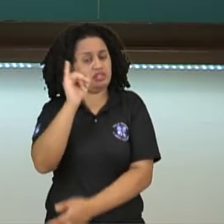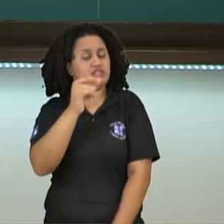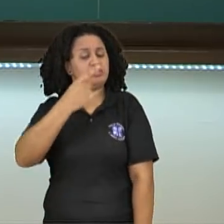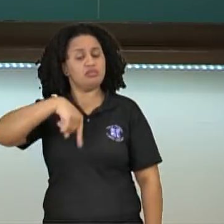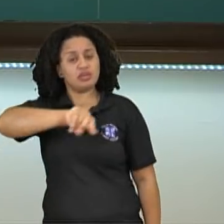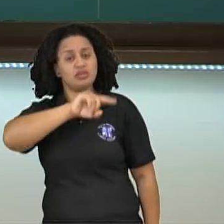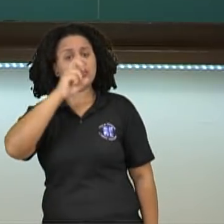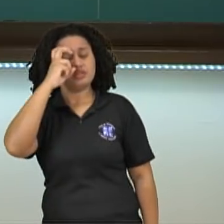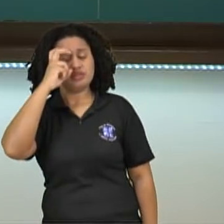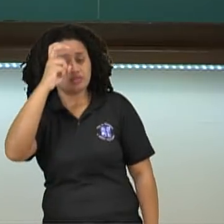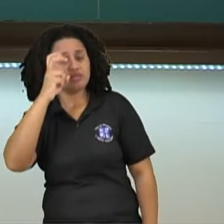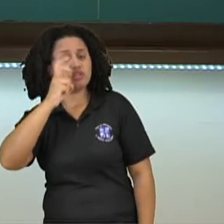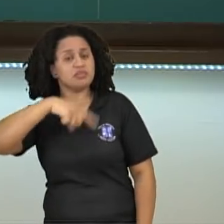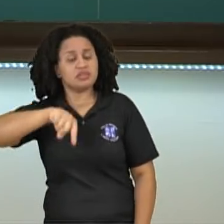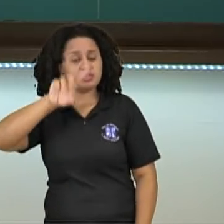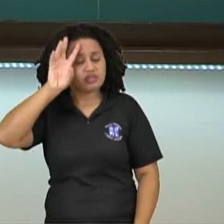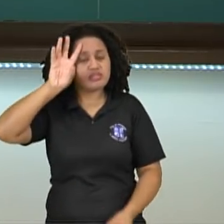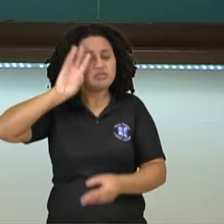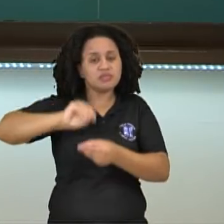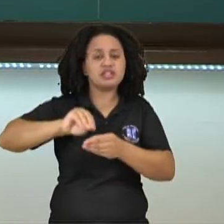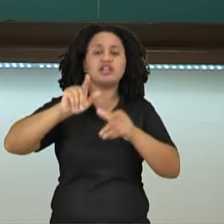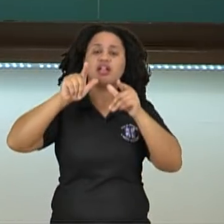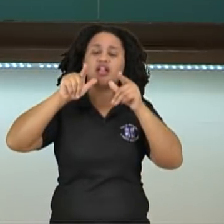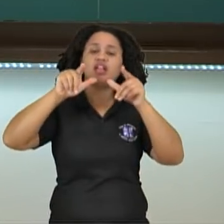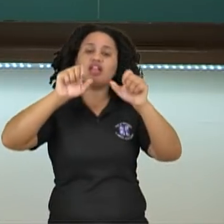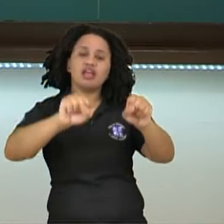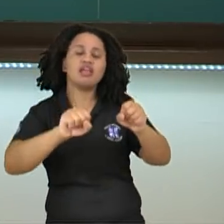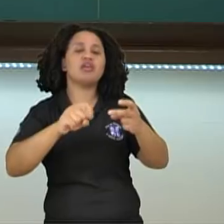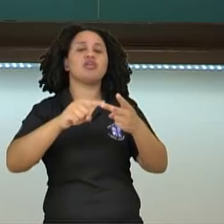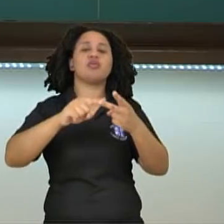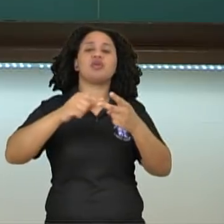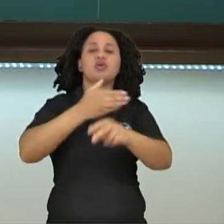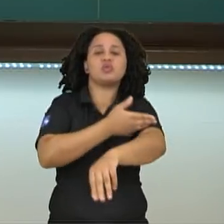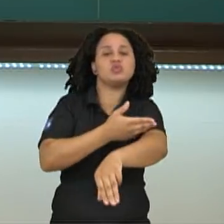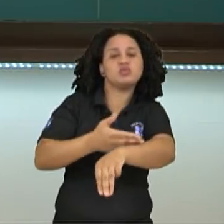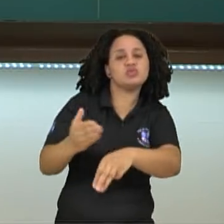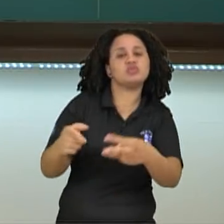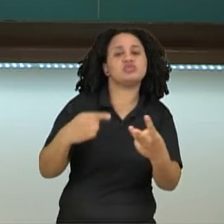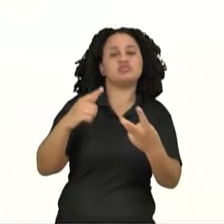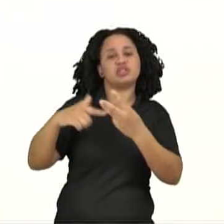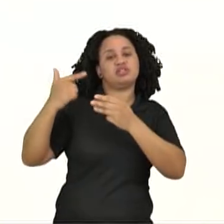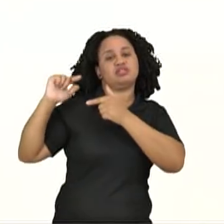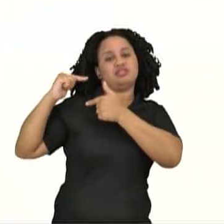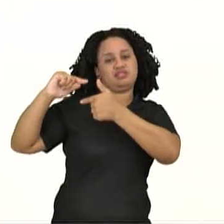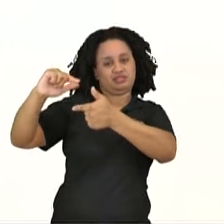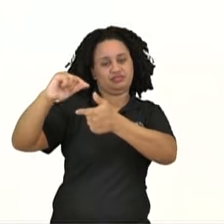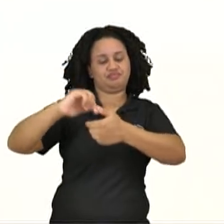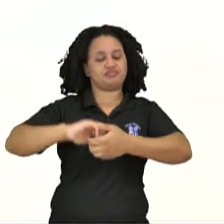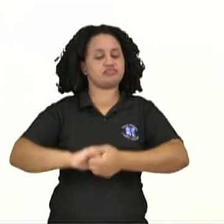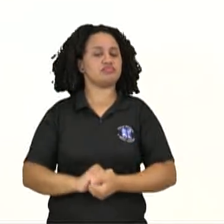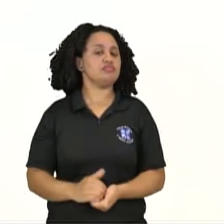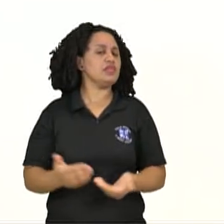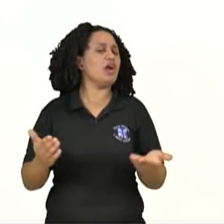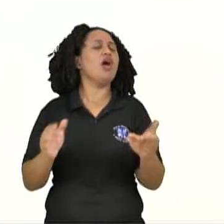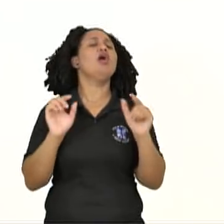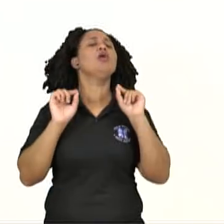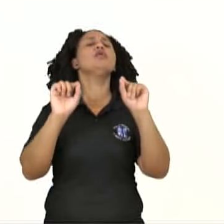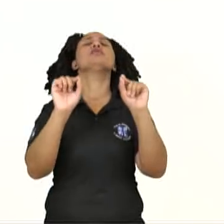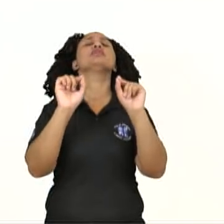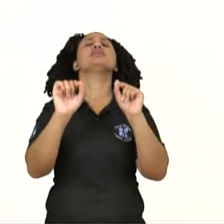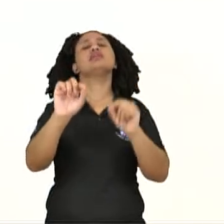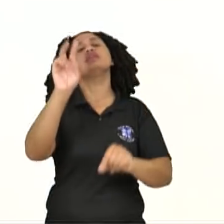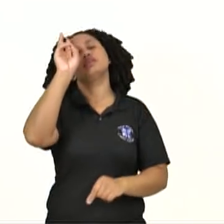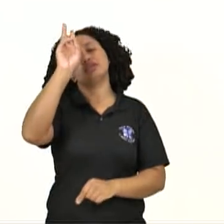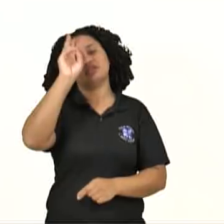nós entendermos a nossa língua, os nossos costumes, a nossa tradição. O que é história? Agora sim, é a ciência